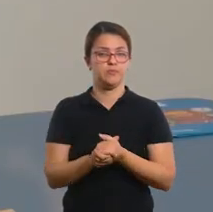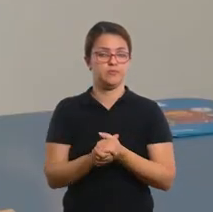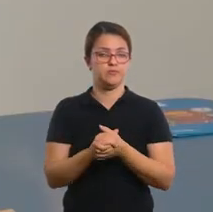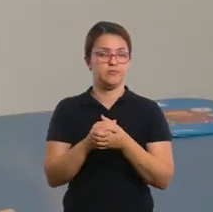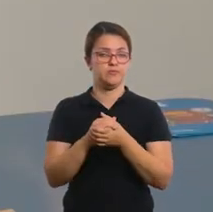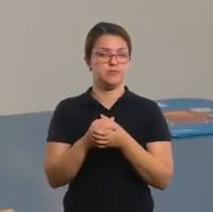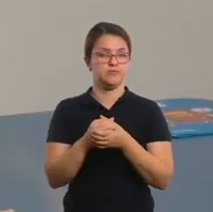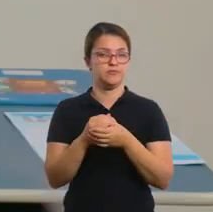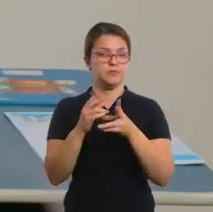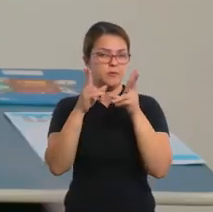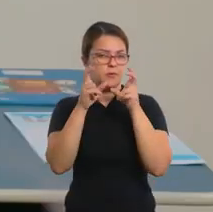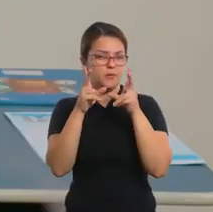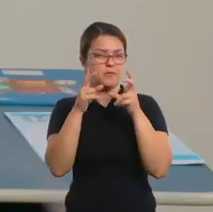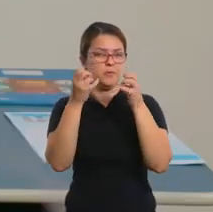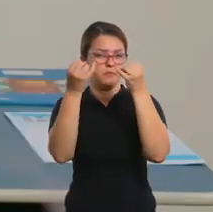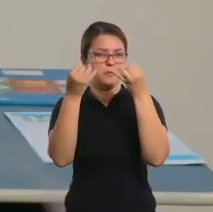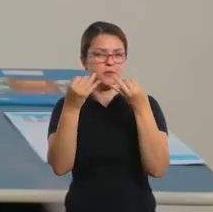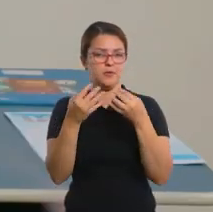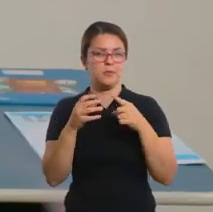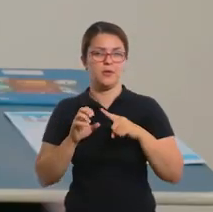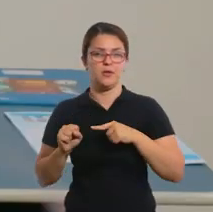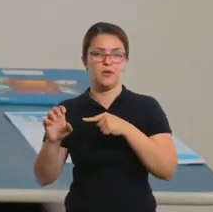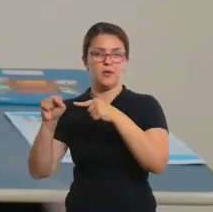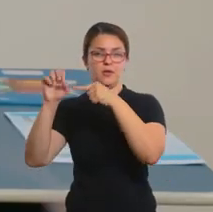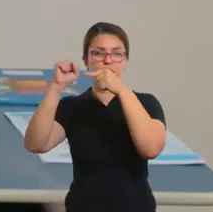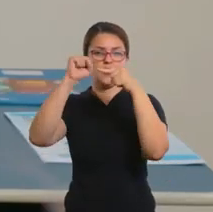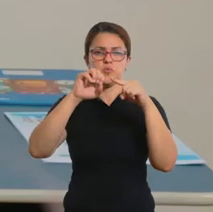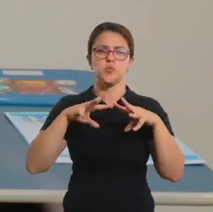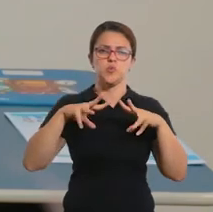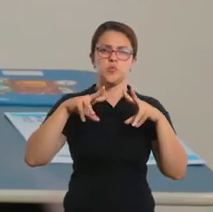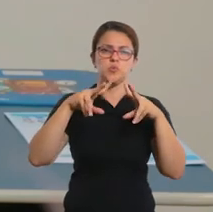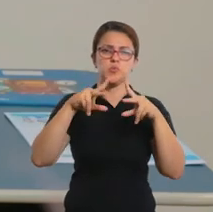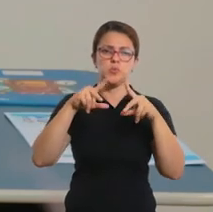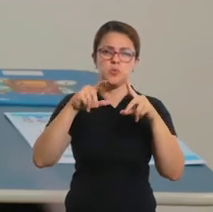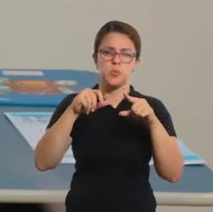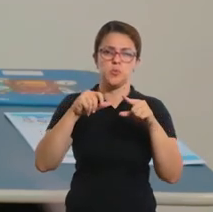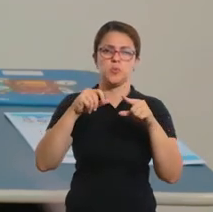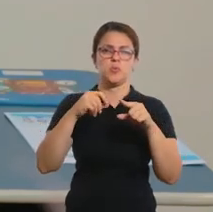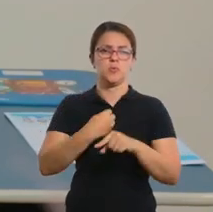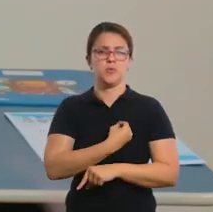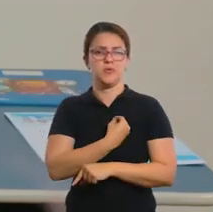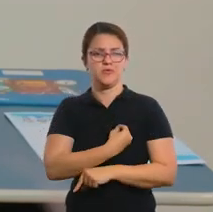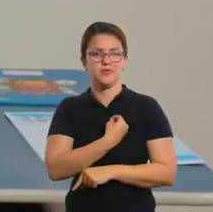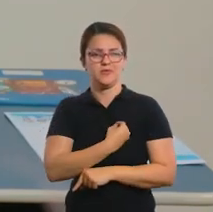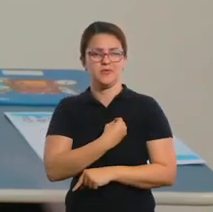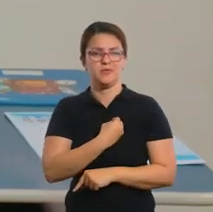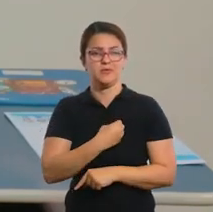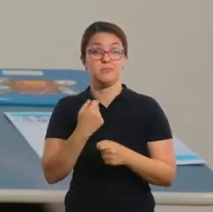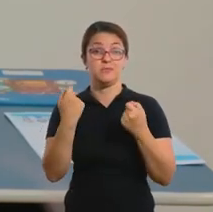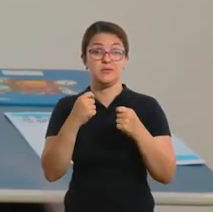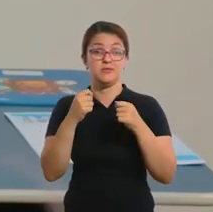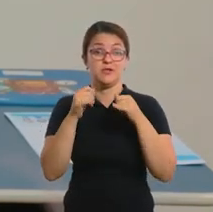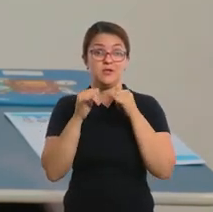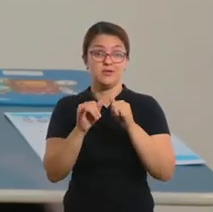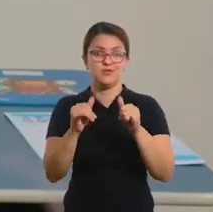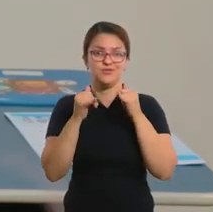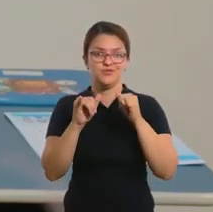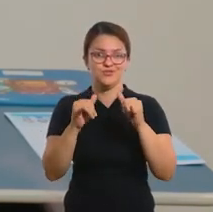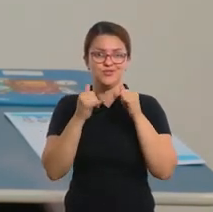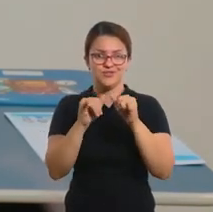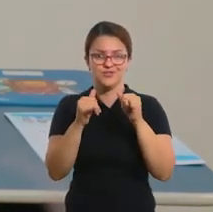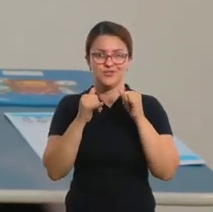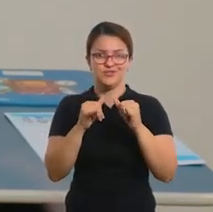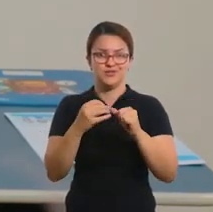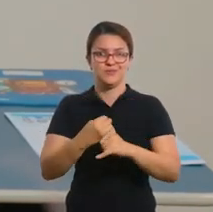sobre cadeia alimentar. Todos os seres vivos, eles necessitam de energia para sobreviver. E